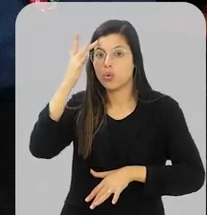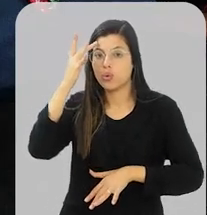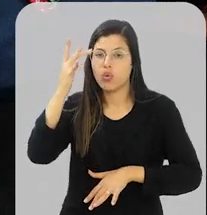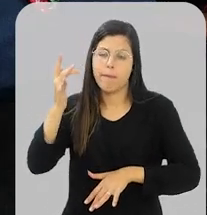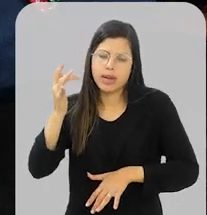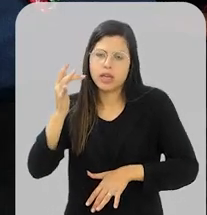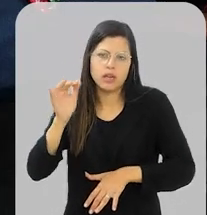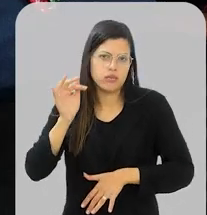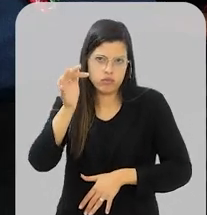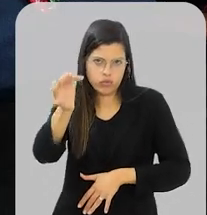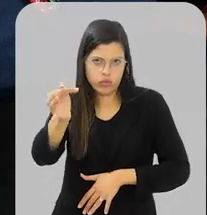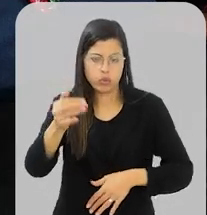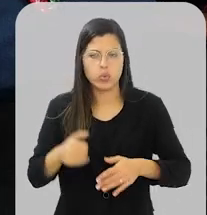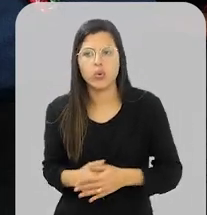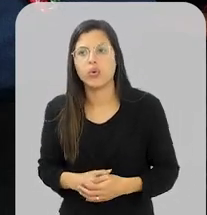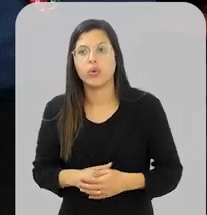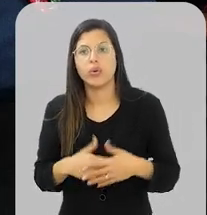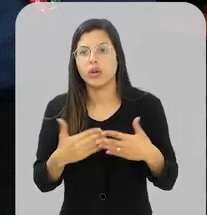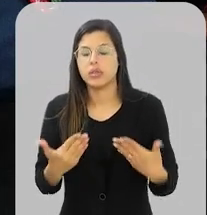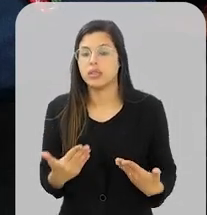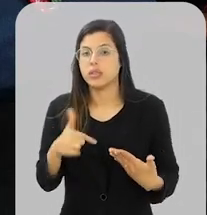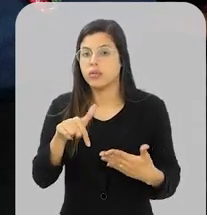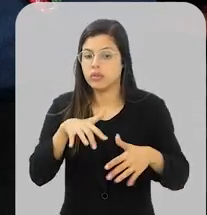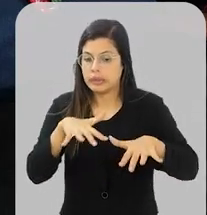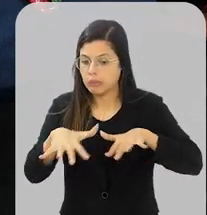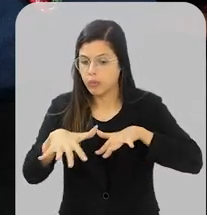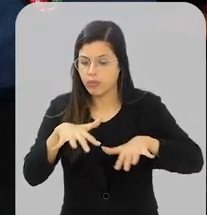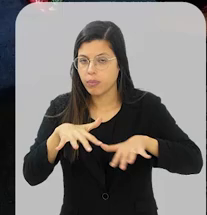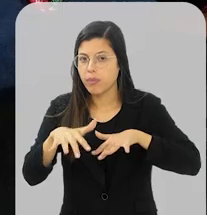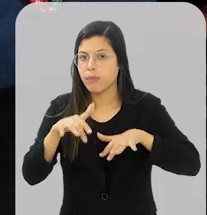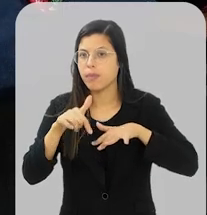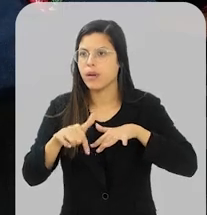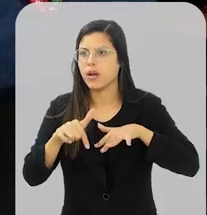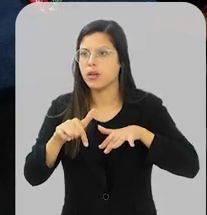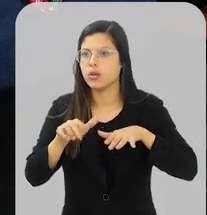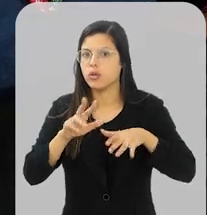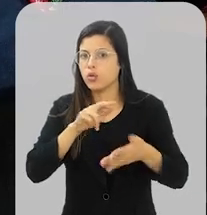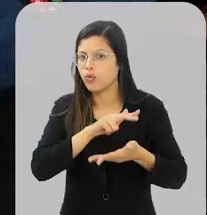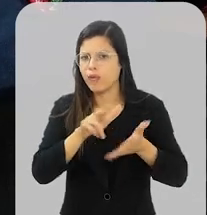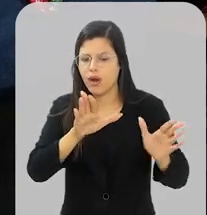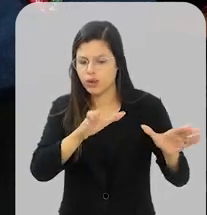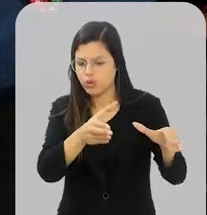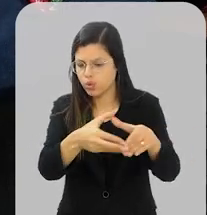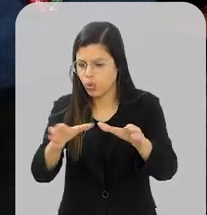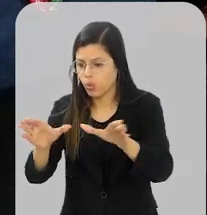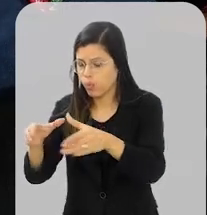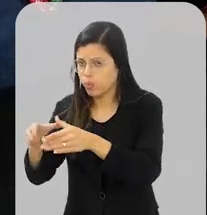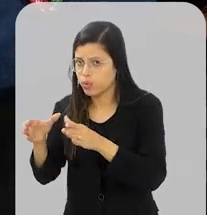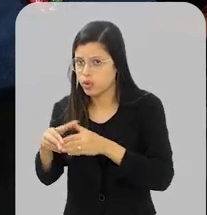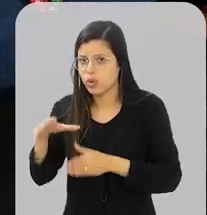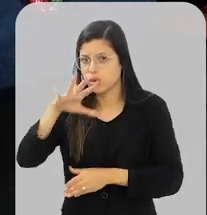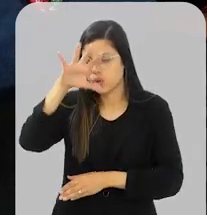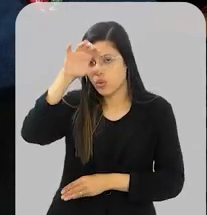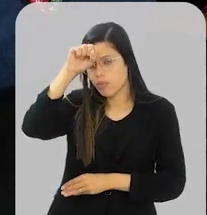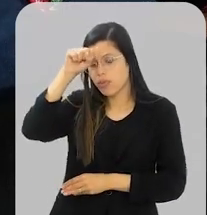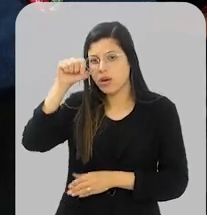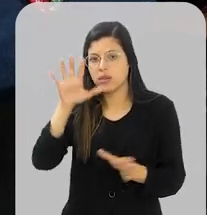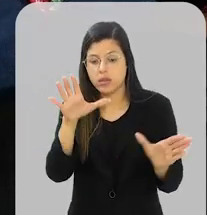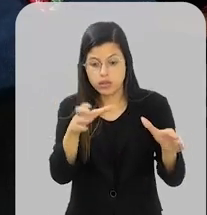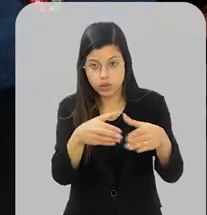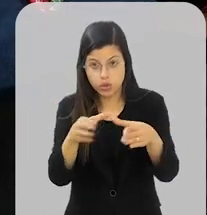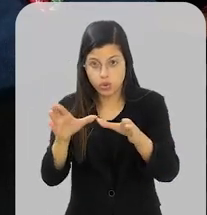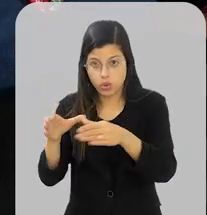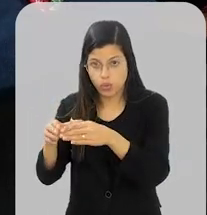do Amanhã. Então, esse movimento reúne várias casas de Umbanda